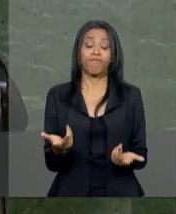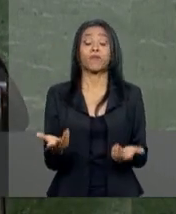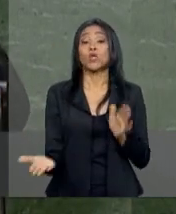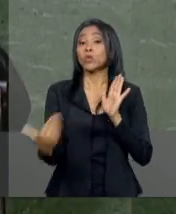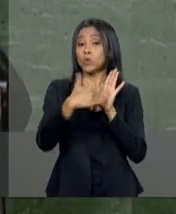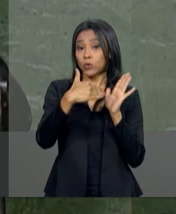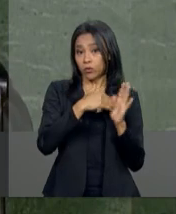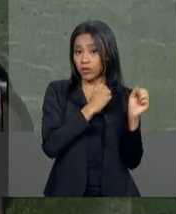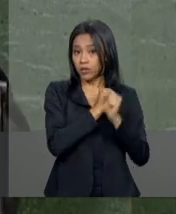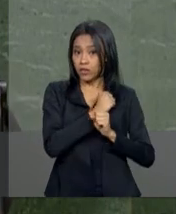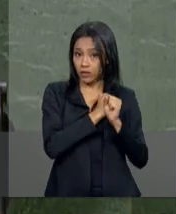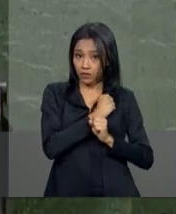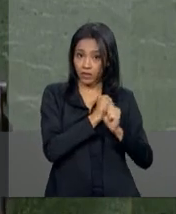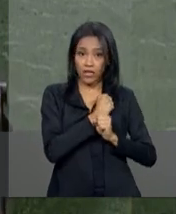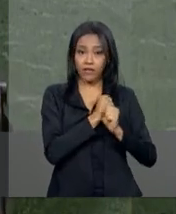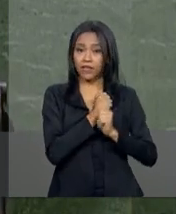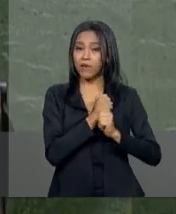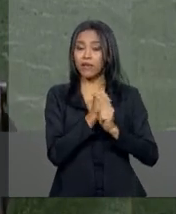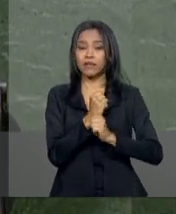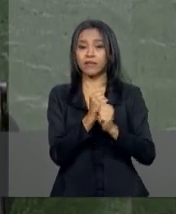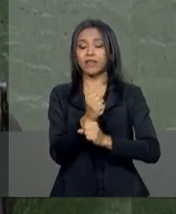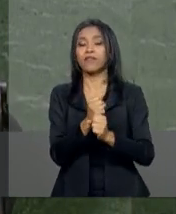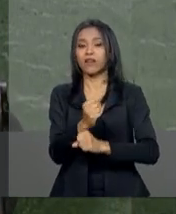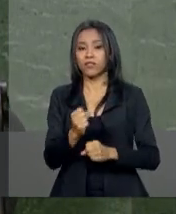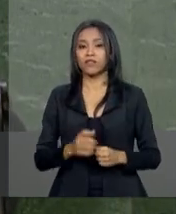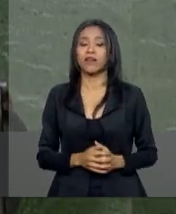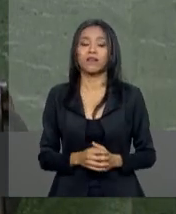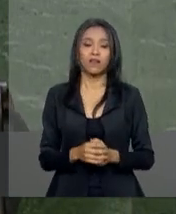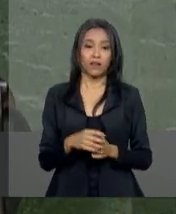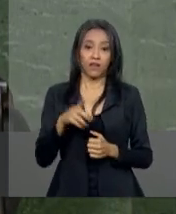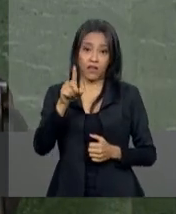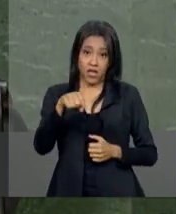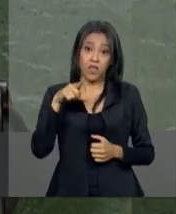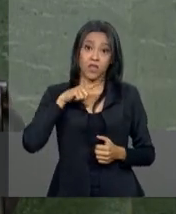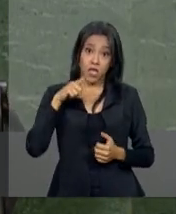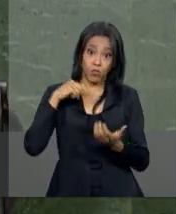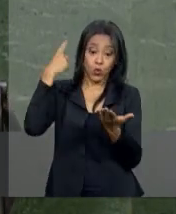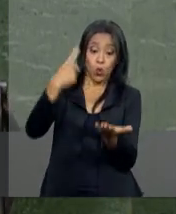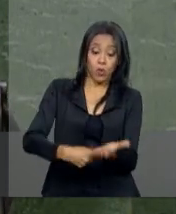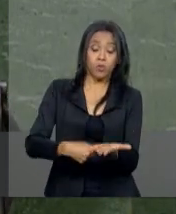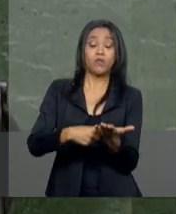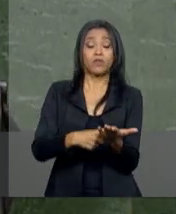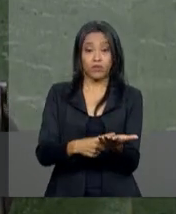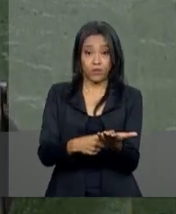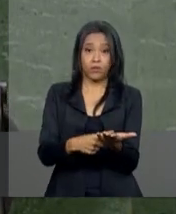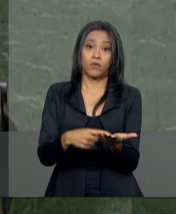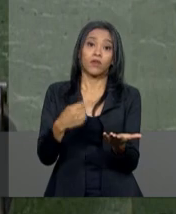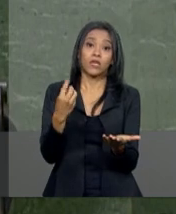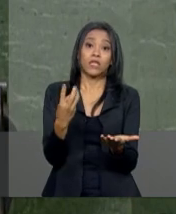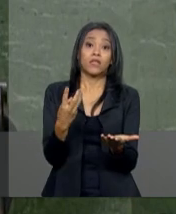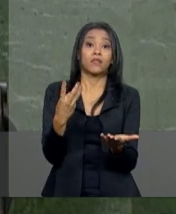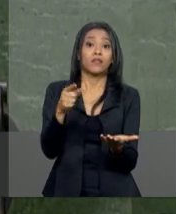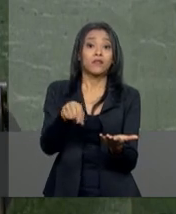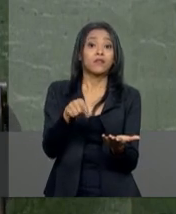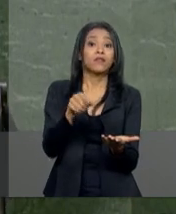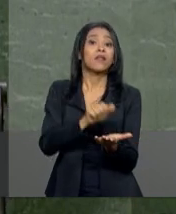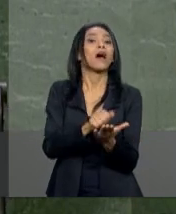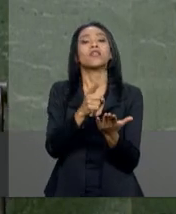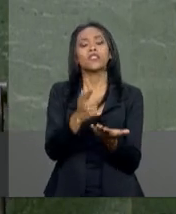anos relembro nós negociamos agenda 2030 e o acordo de paris